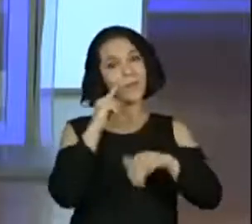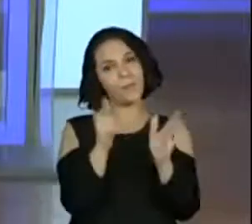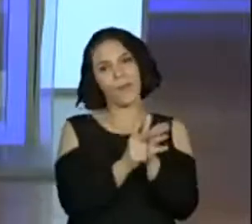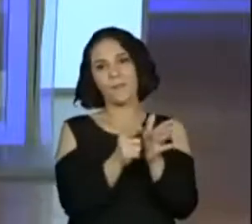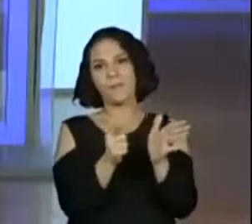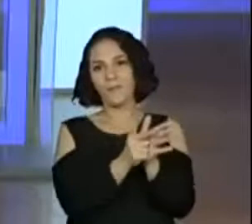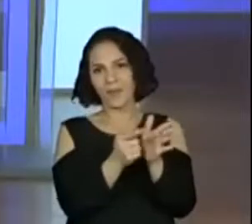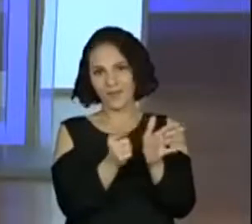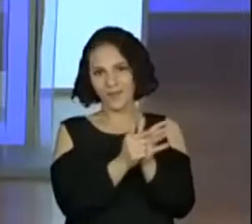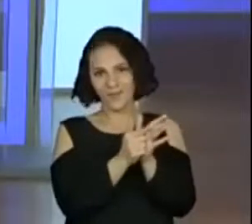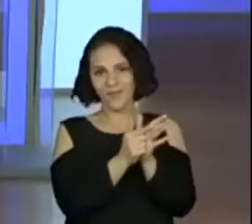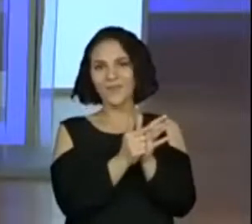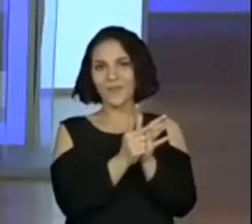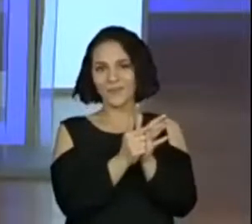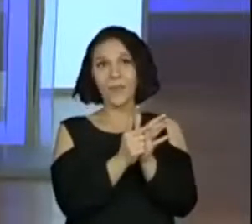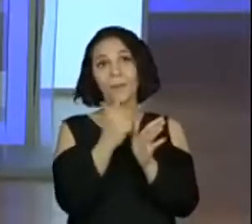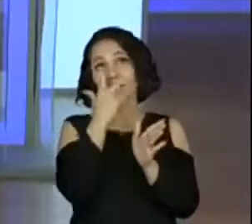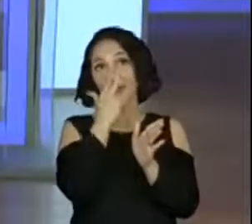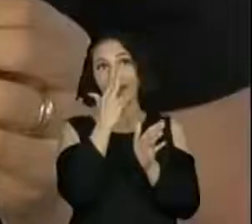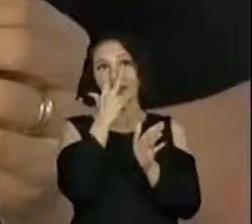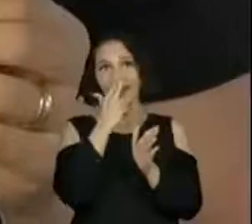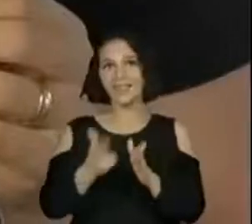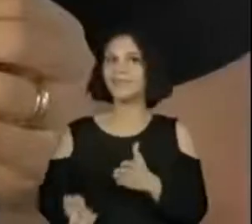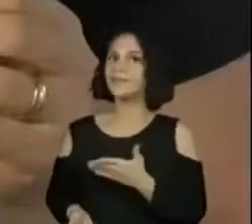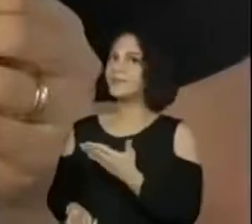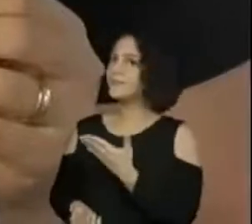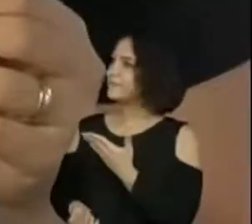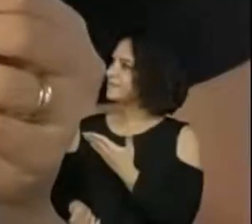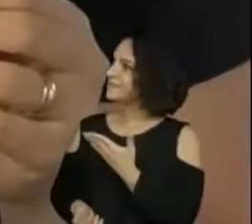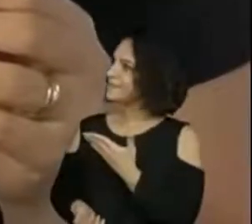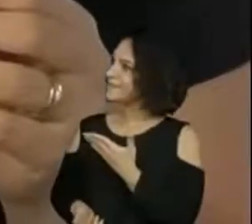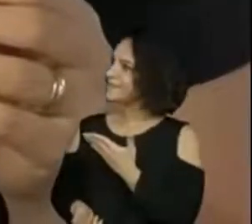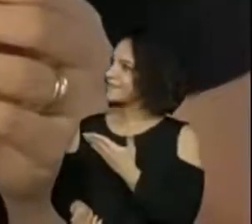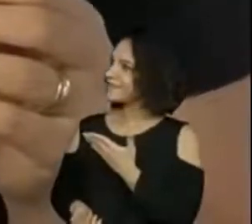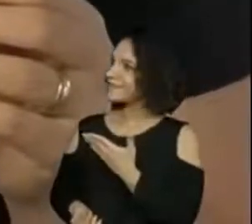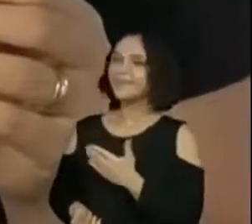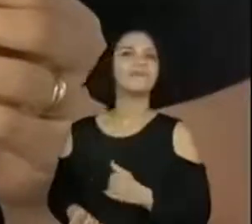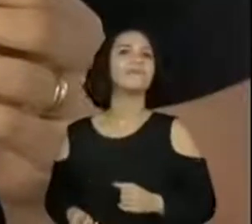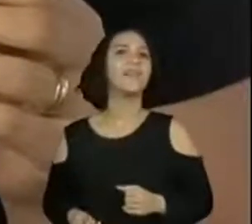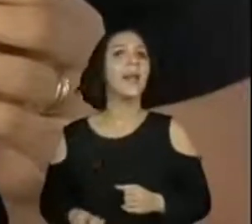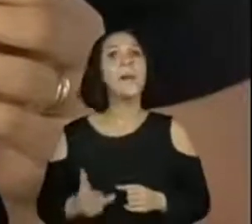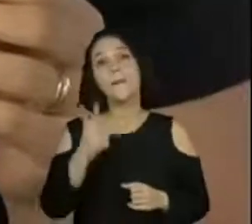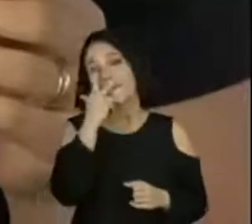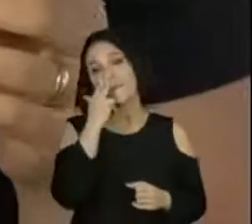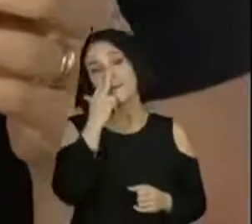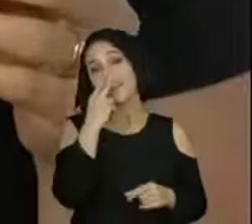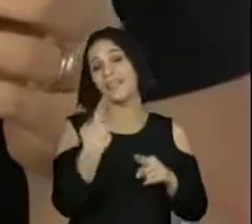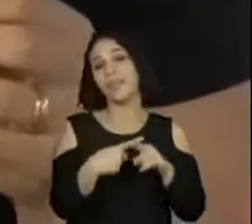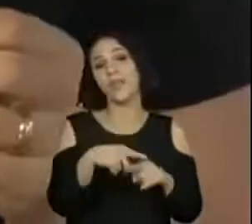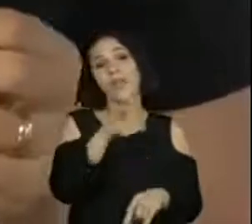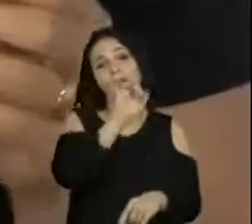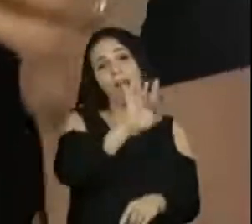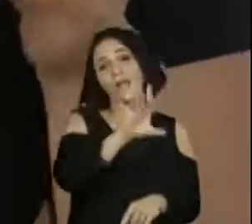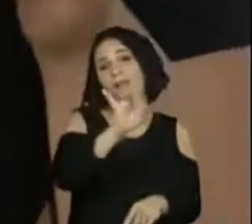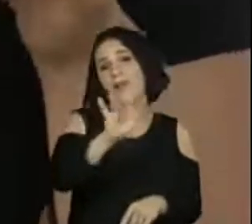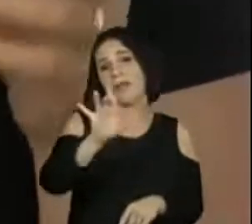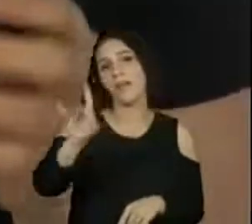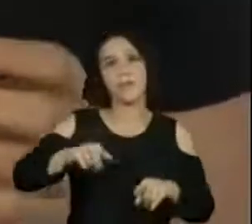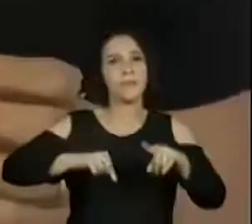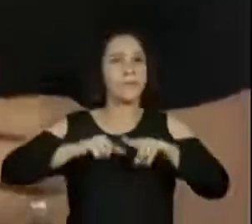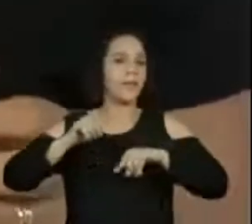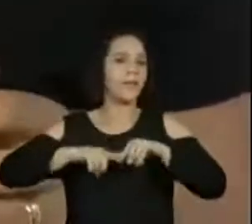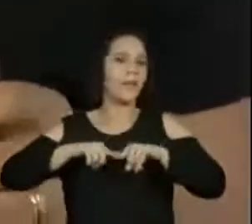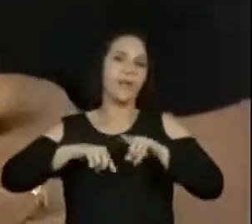papel, parecido com esse daqui. É parecido porque cada um vai fazer o seu. Opa, opa,